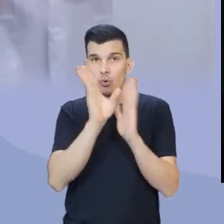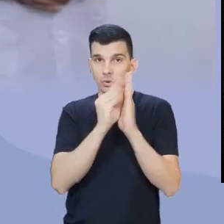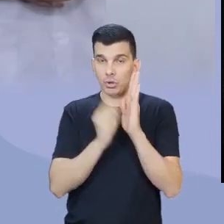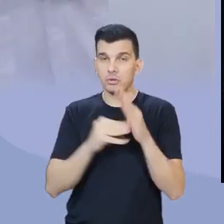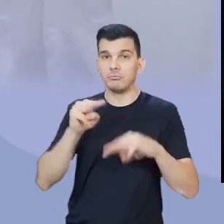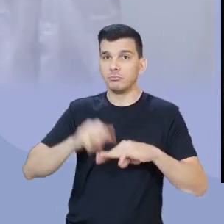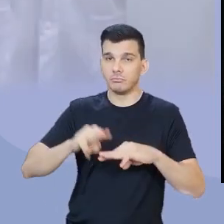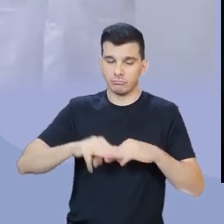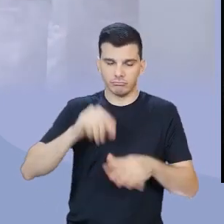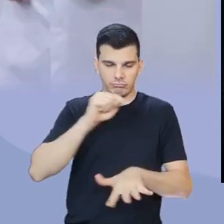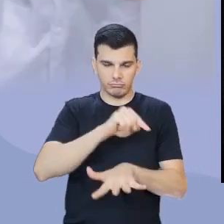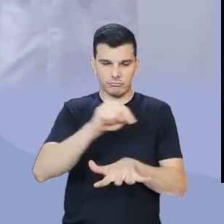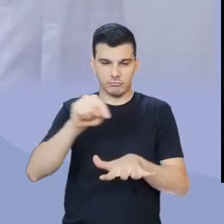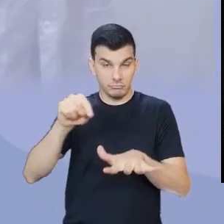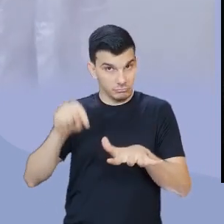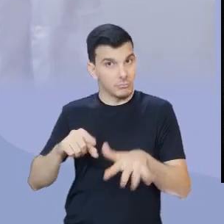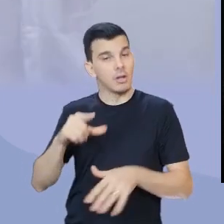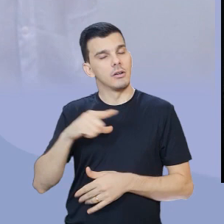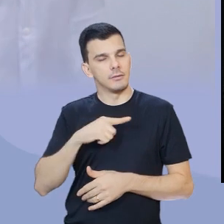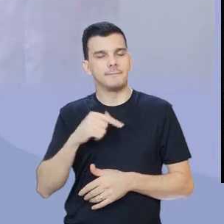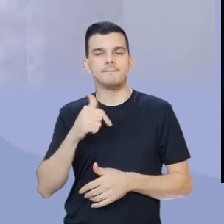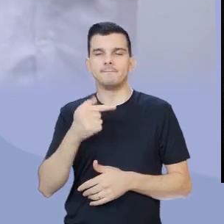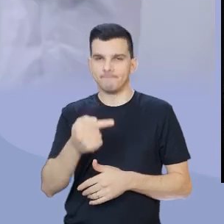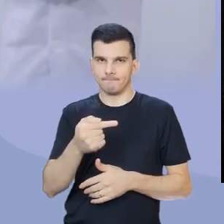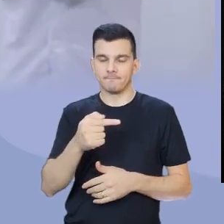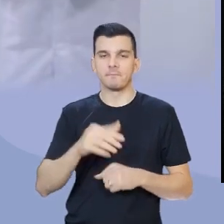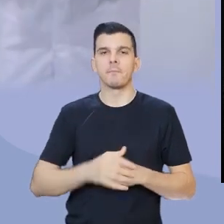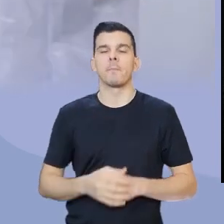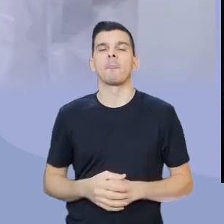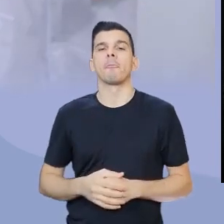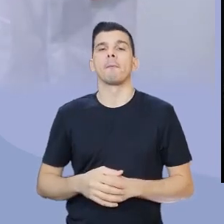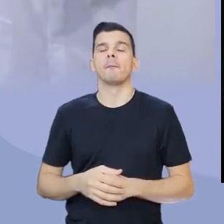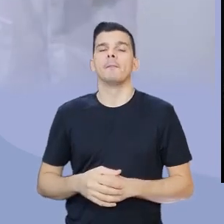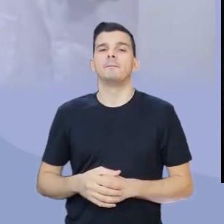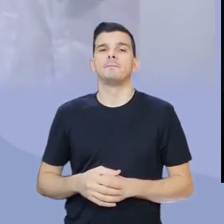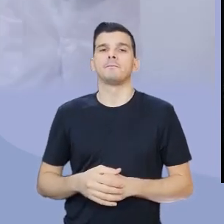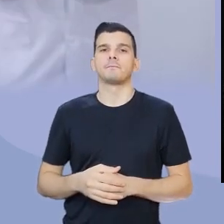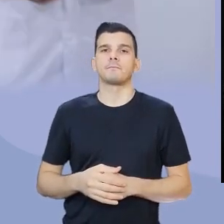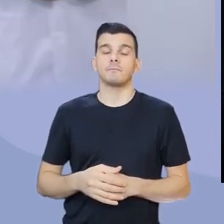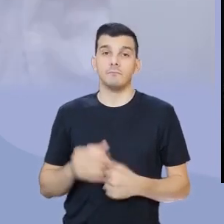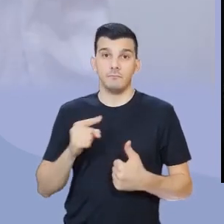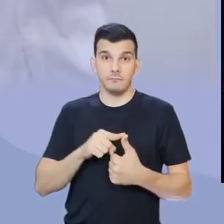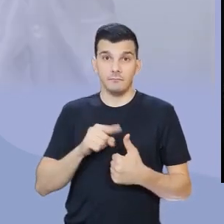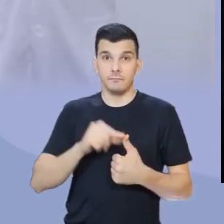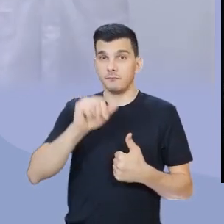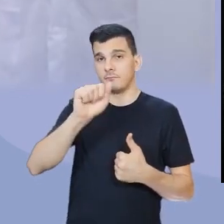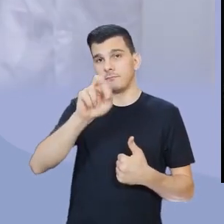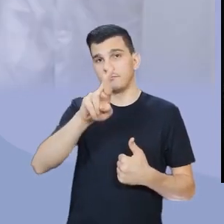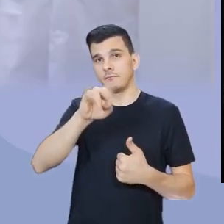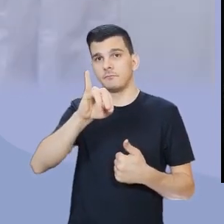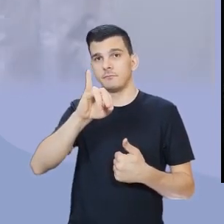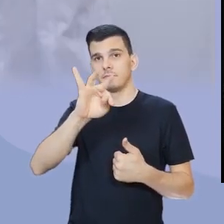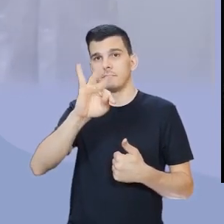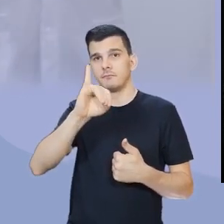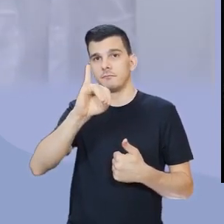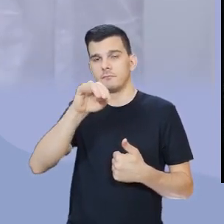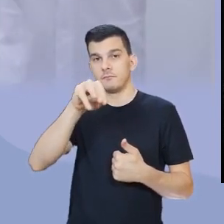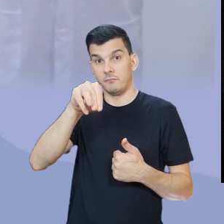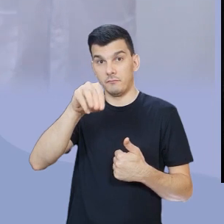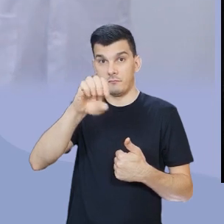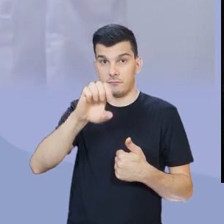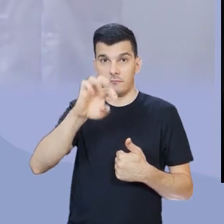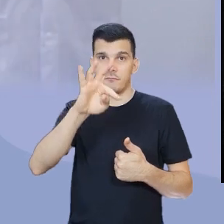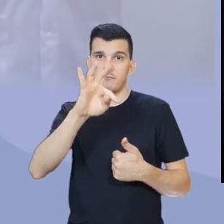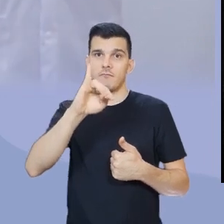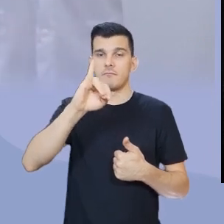para matemática. Você vai ver lá que tem essas 7 competências aí. Beleza? Vem comigo. Competência 1, aritmética. Toda a parte